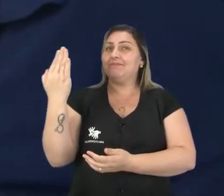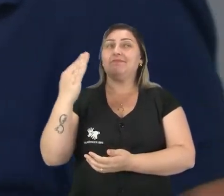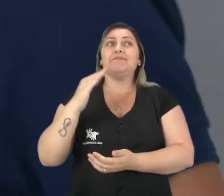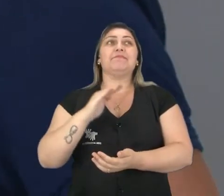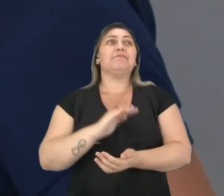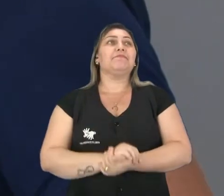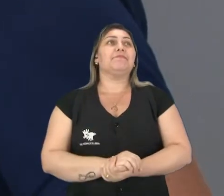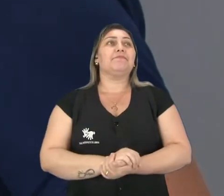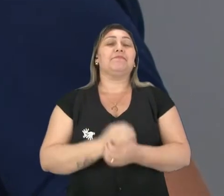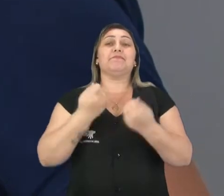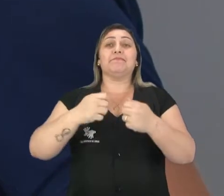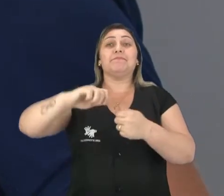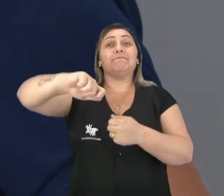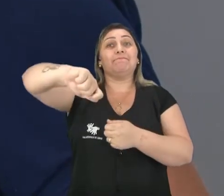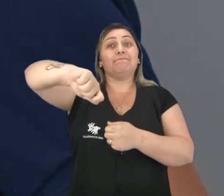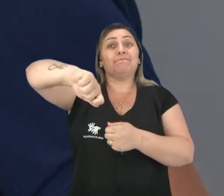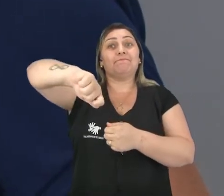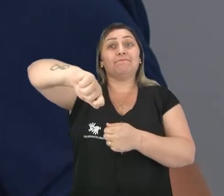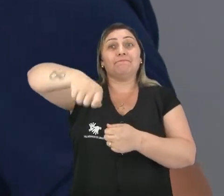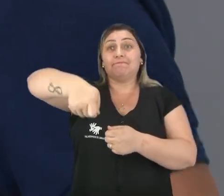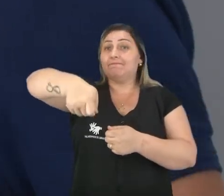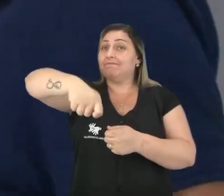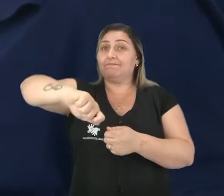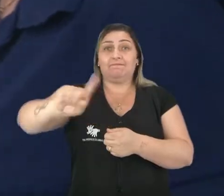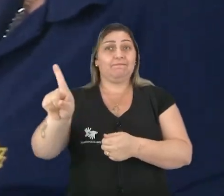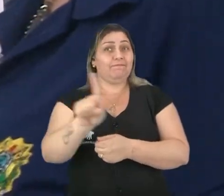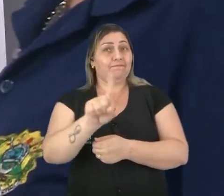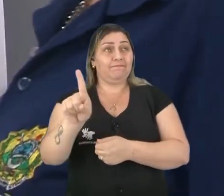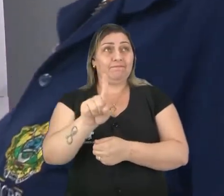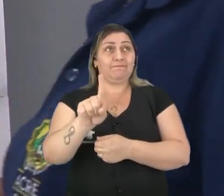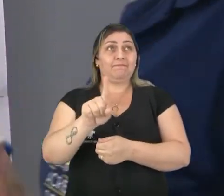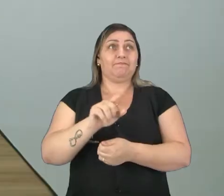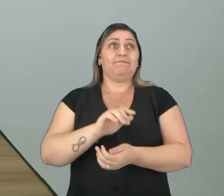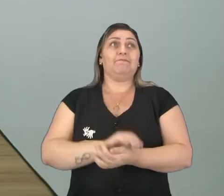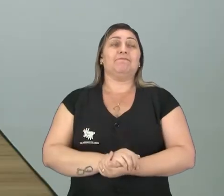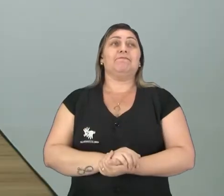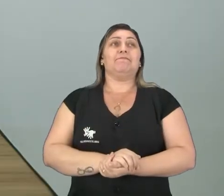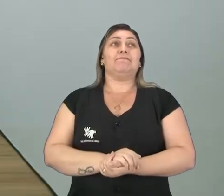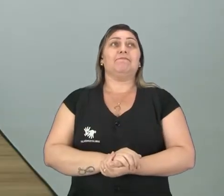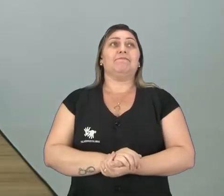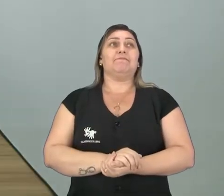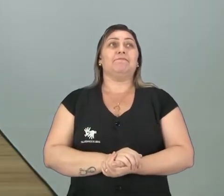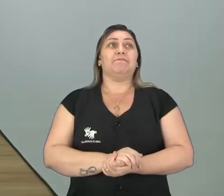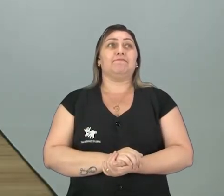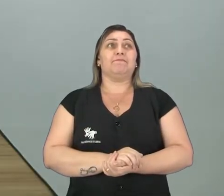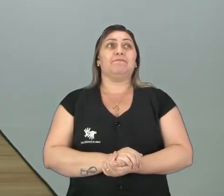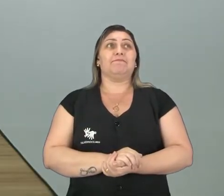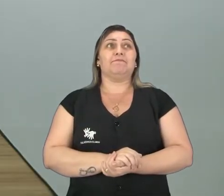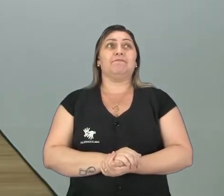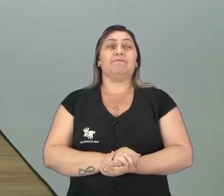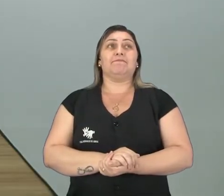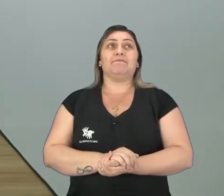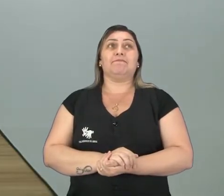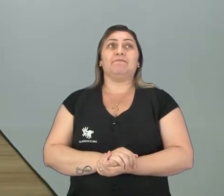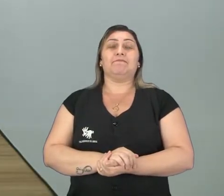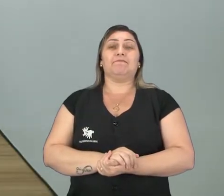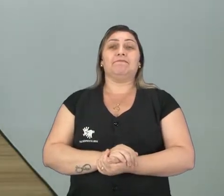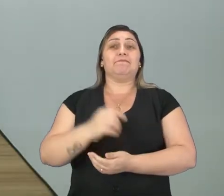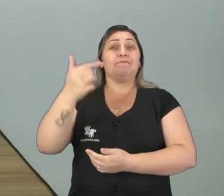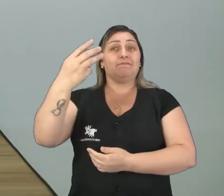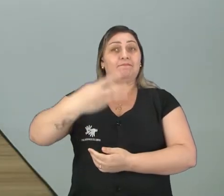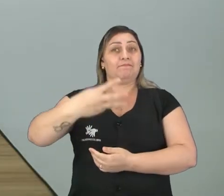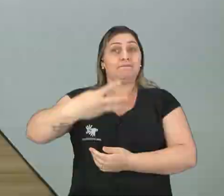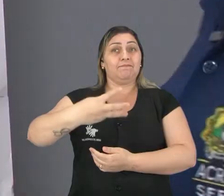Falso, né? Devemos fechar a torneira e não deixar a torneira da pia aberta. Vamos para o